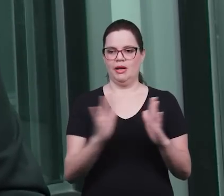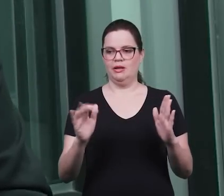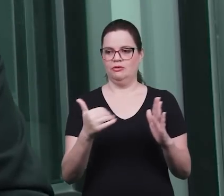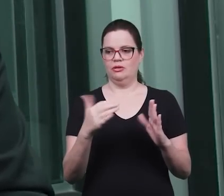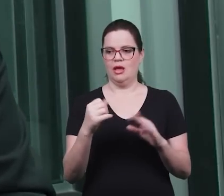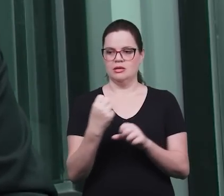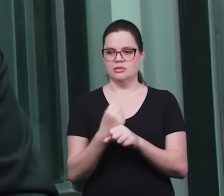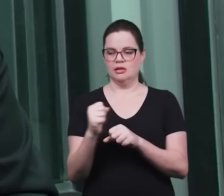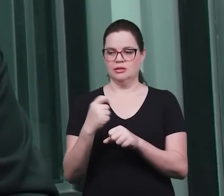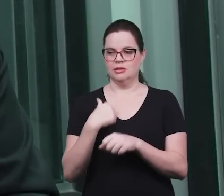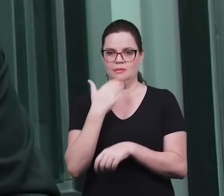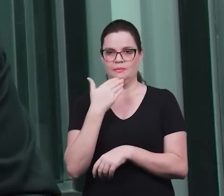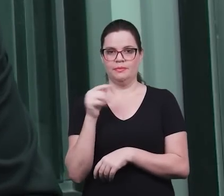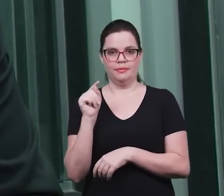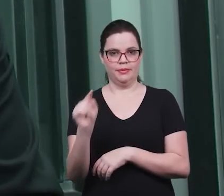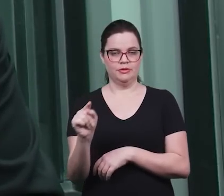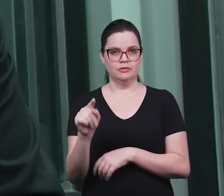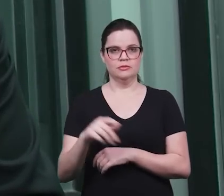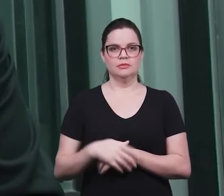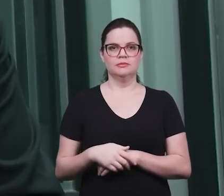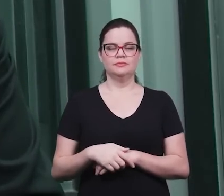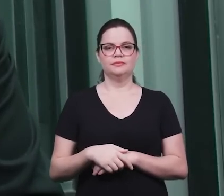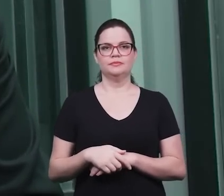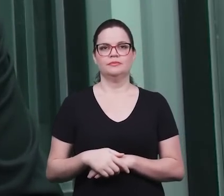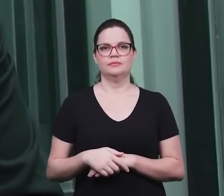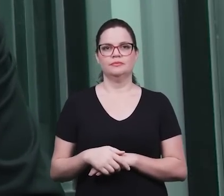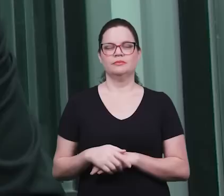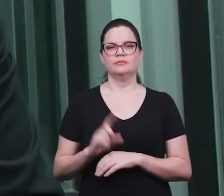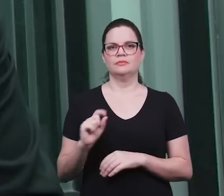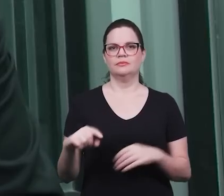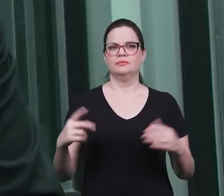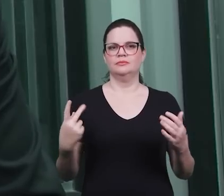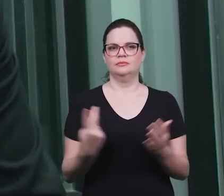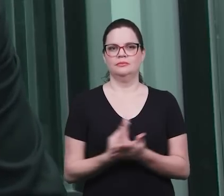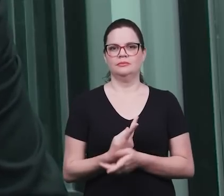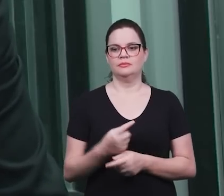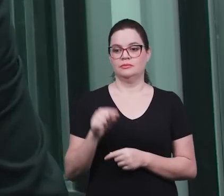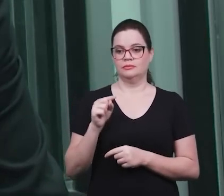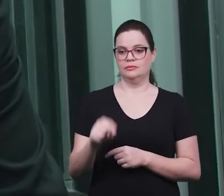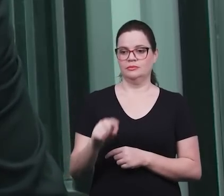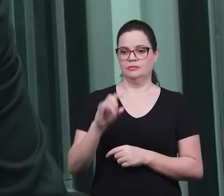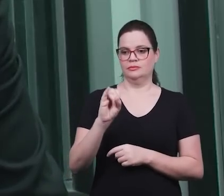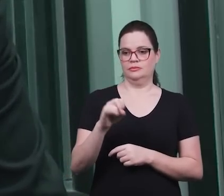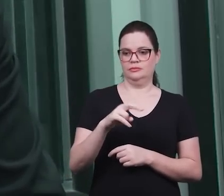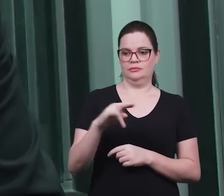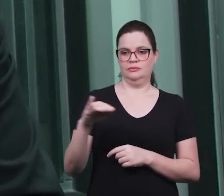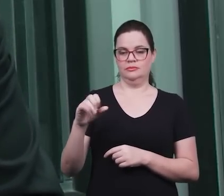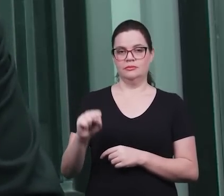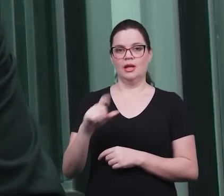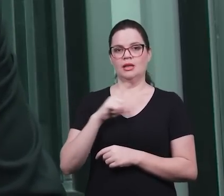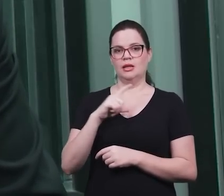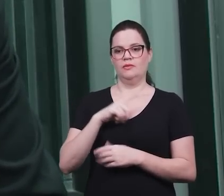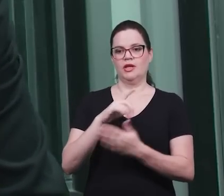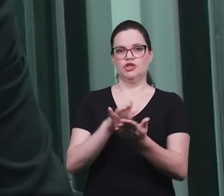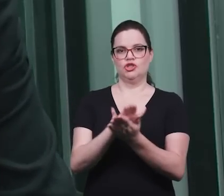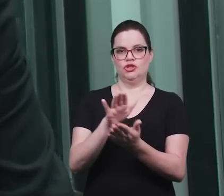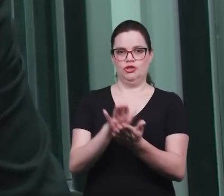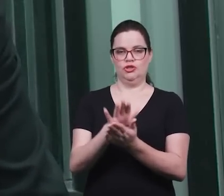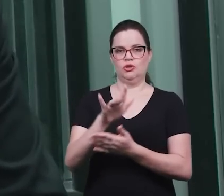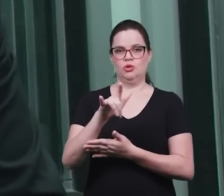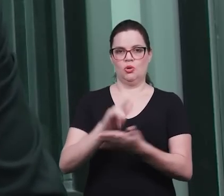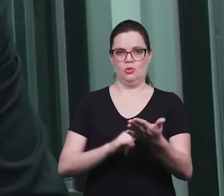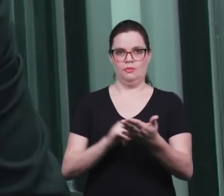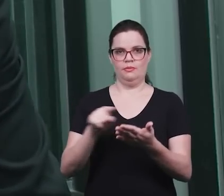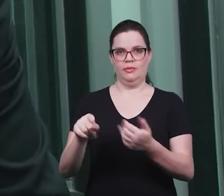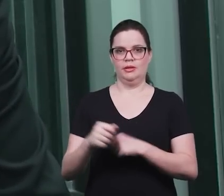aposentadoria, ela passou por uma etapa em que o INSS sofreu a digitalização. Então, a documentação